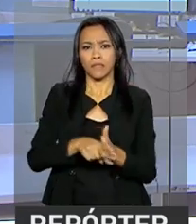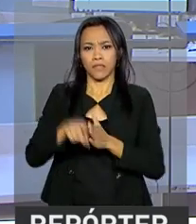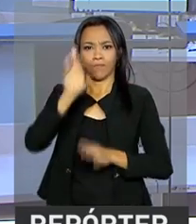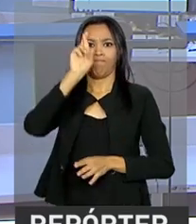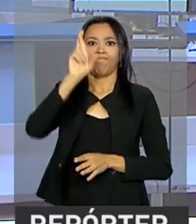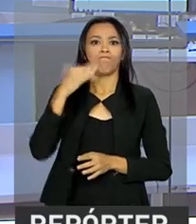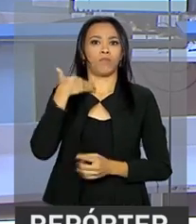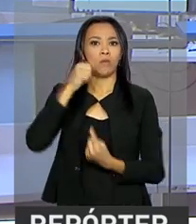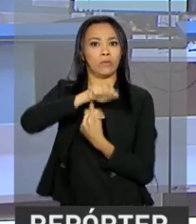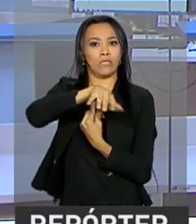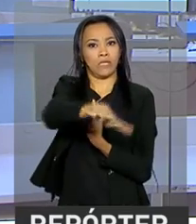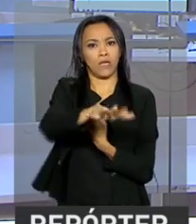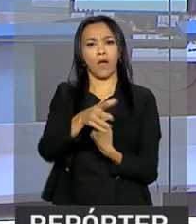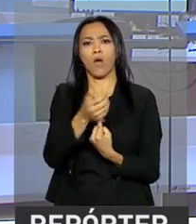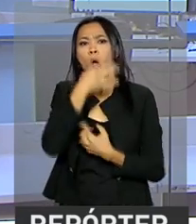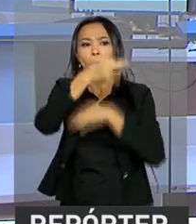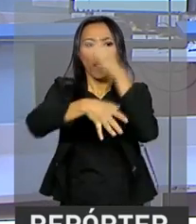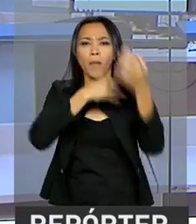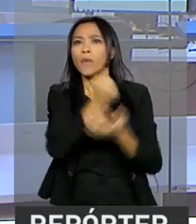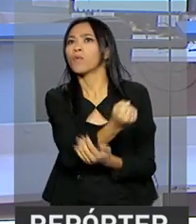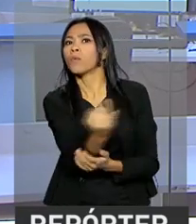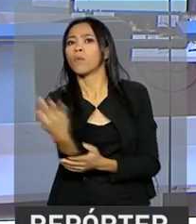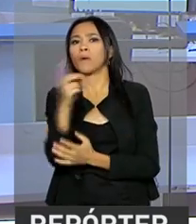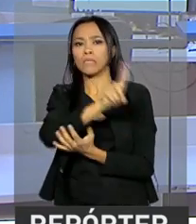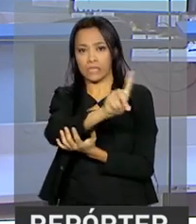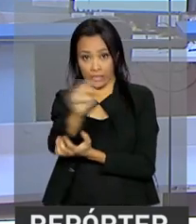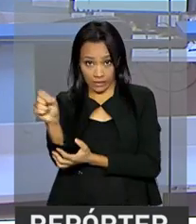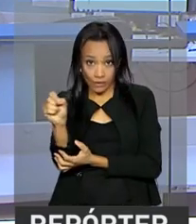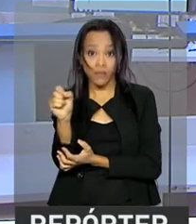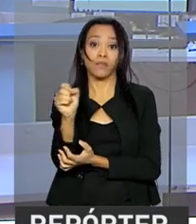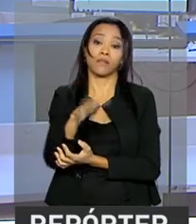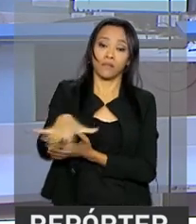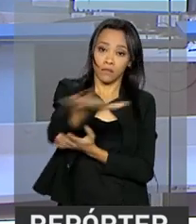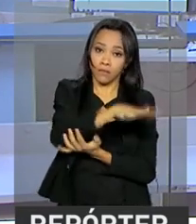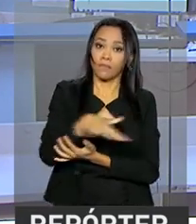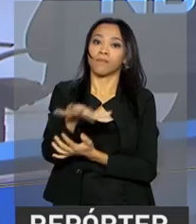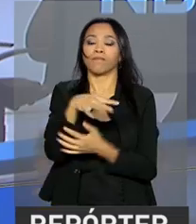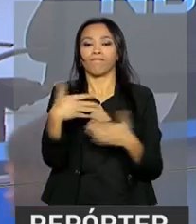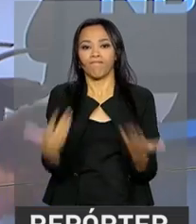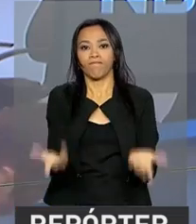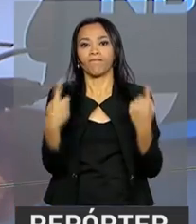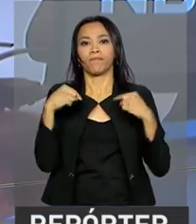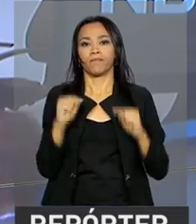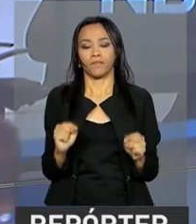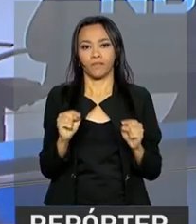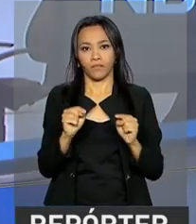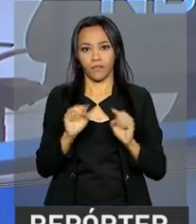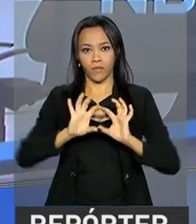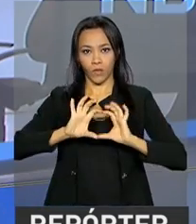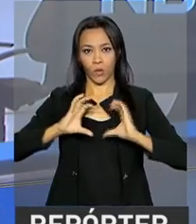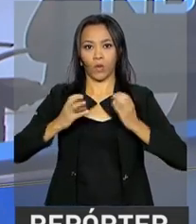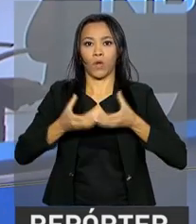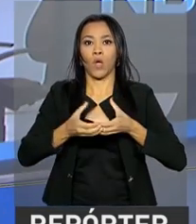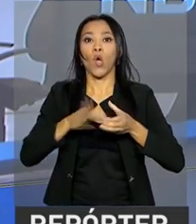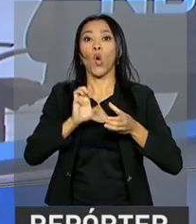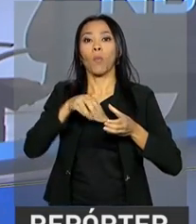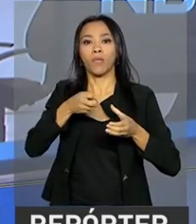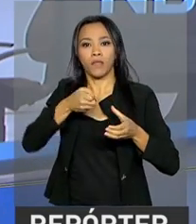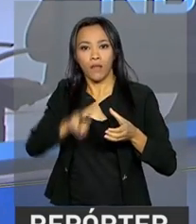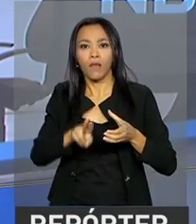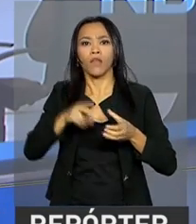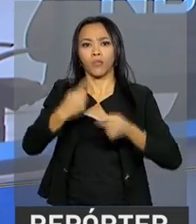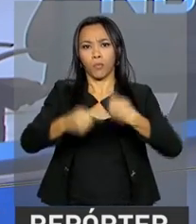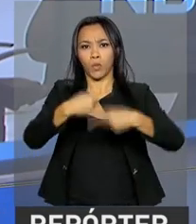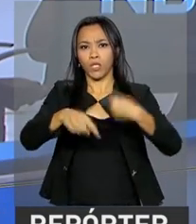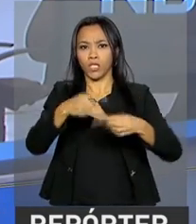pelo banco central com mais de 100 instituições financeiras e o comitê de política monetária do Banco